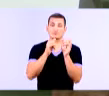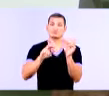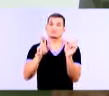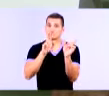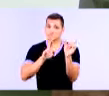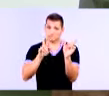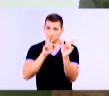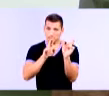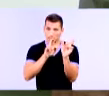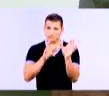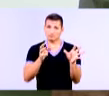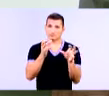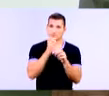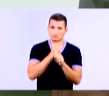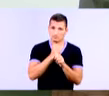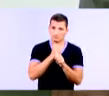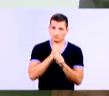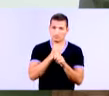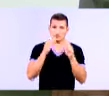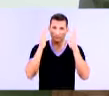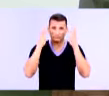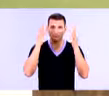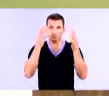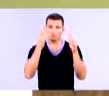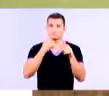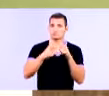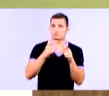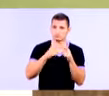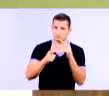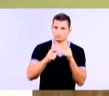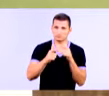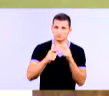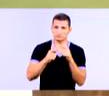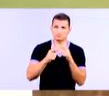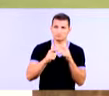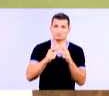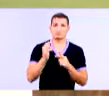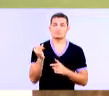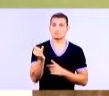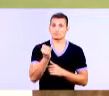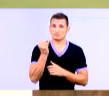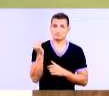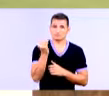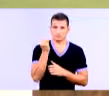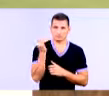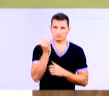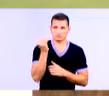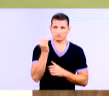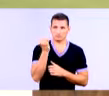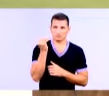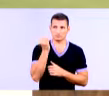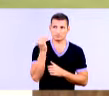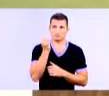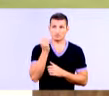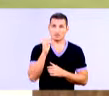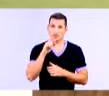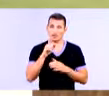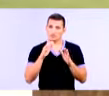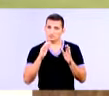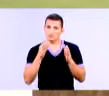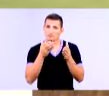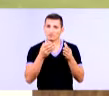para o processamento, para a resolução dos nossos problemas, e o importante é